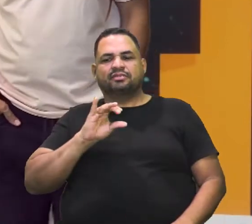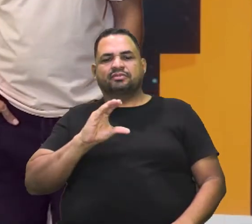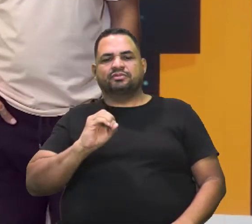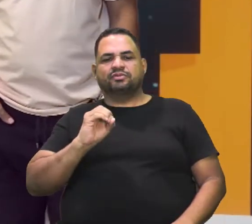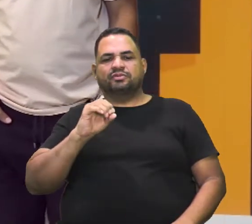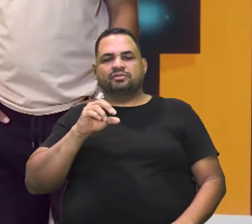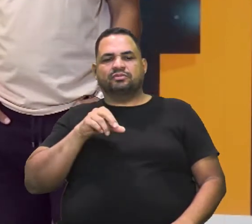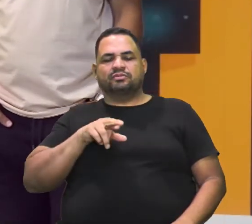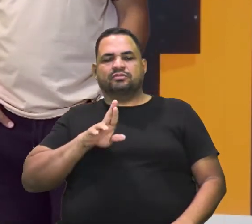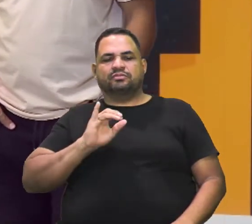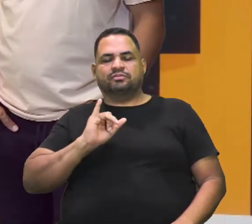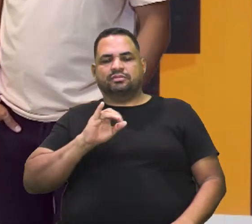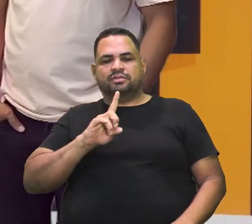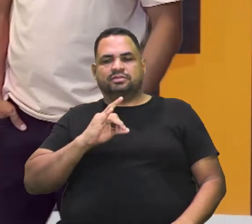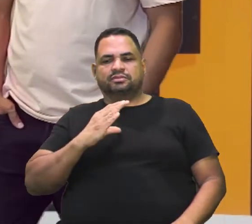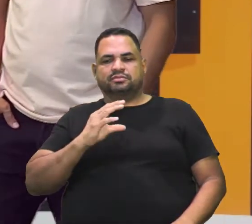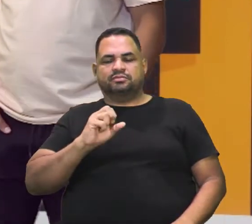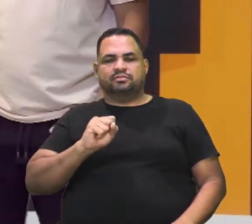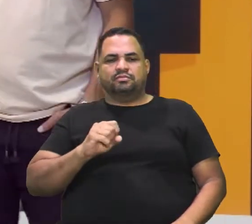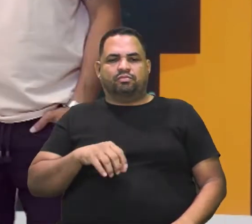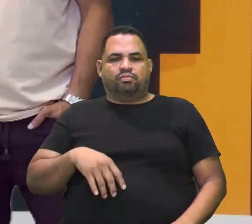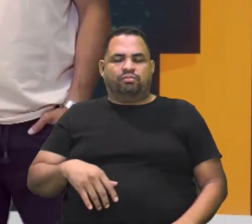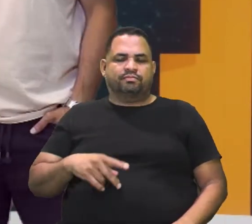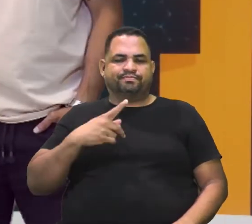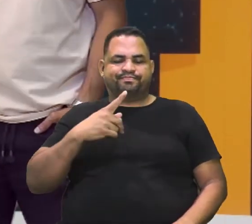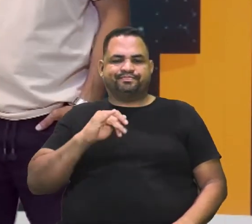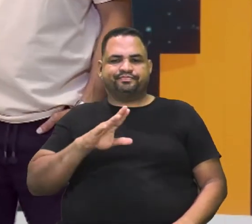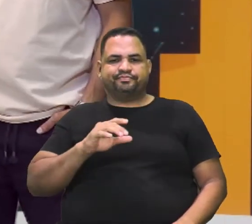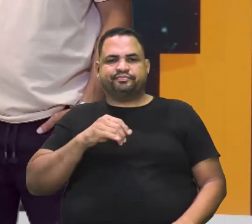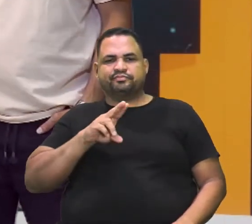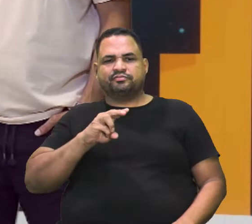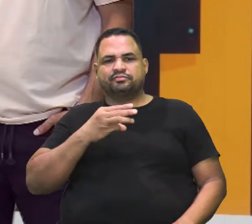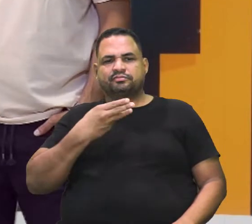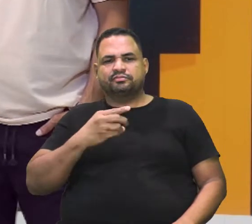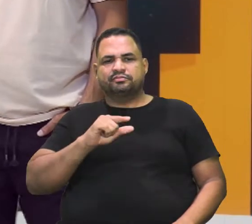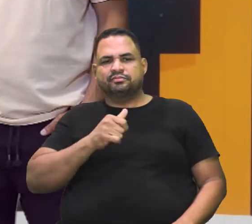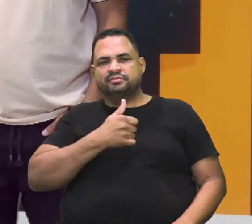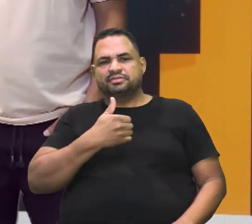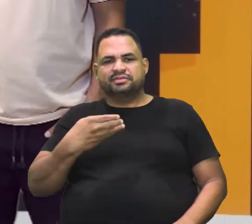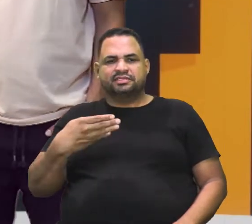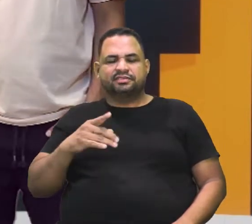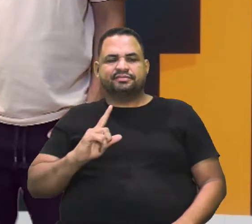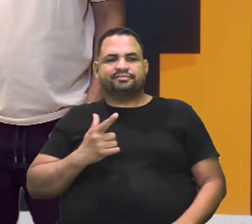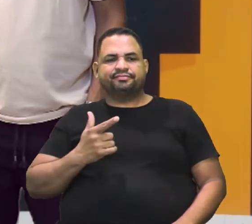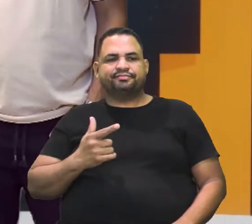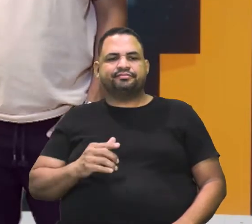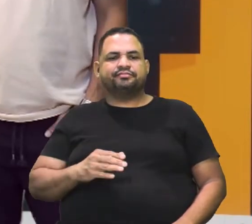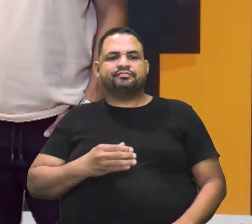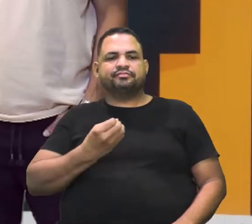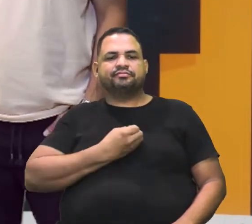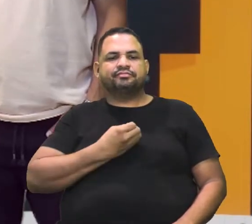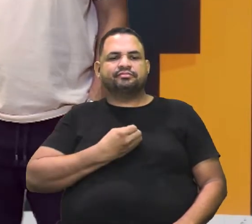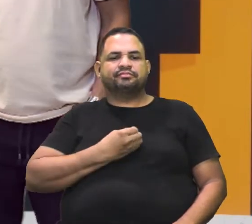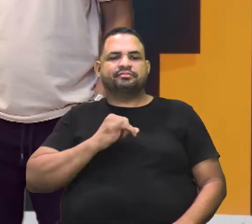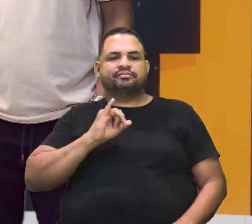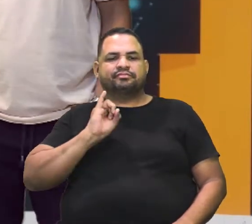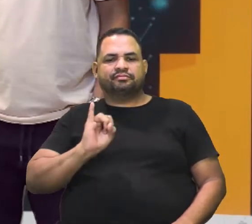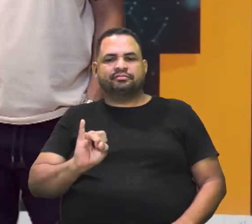Com certeza o π, que é 3,14, blá, blá, blá, blá, né? Não tem período, é um número